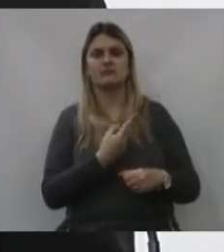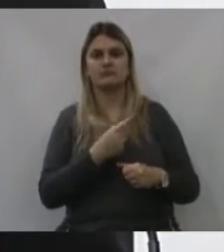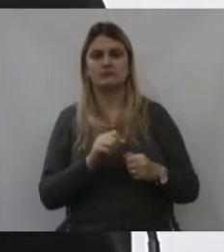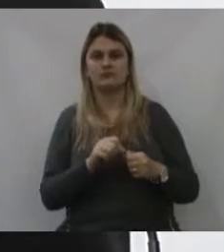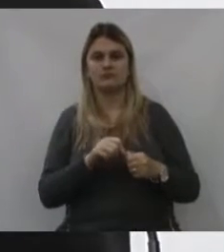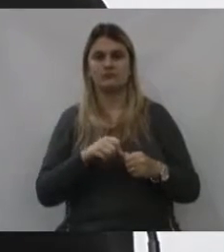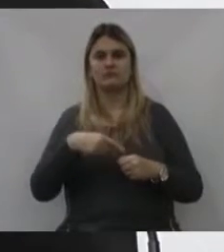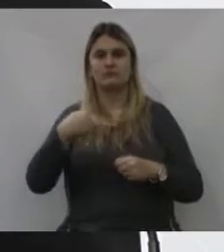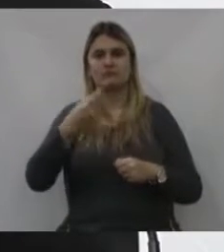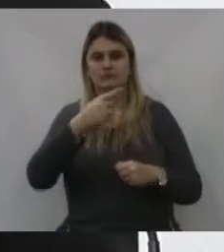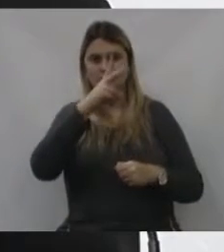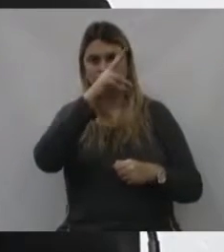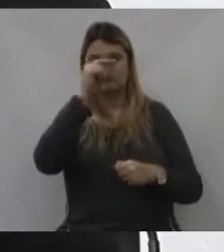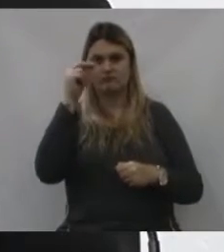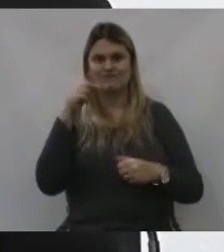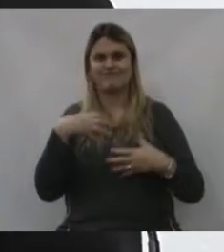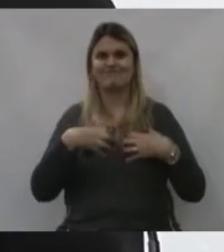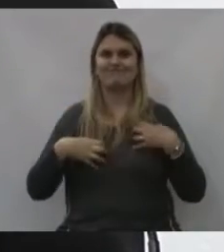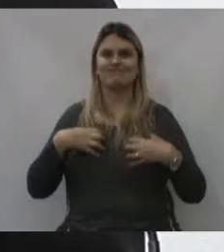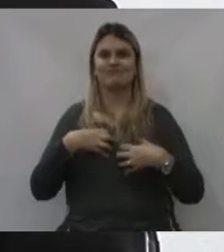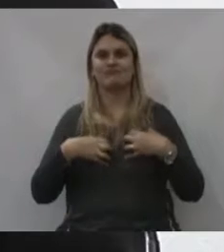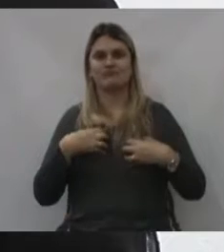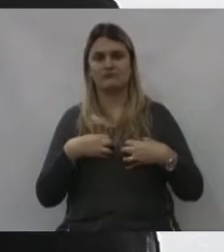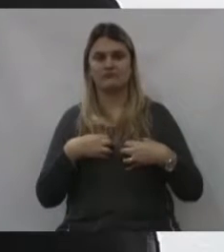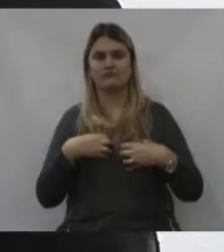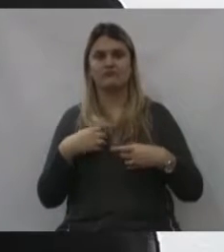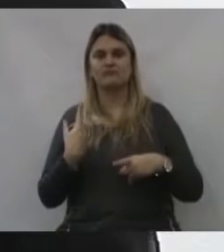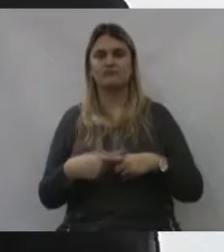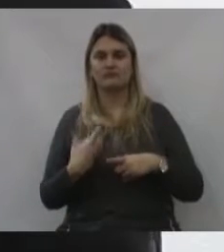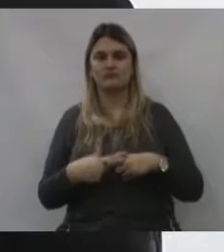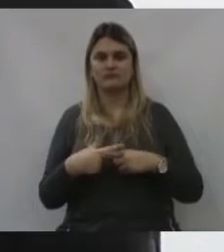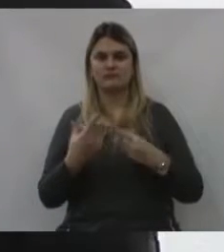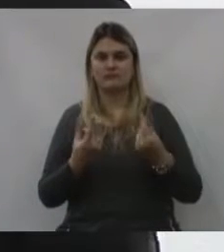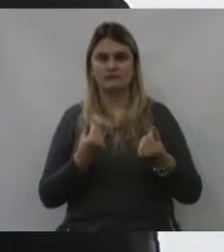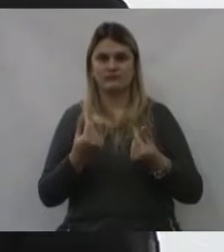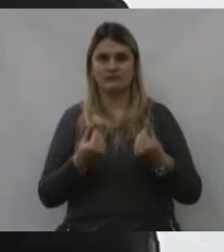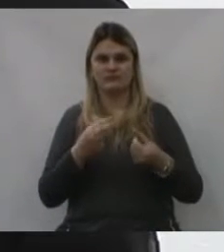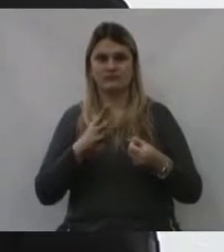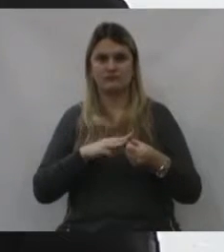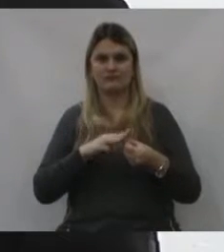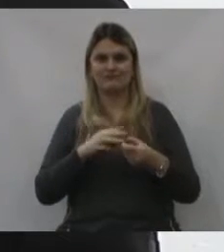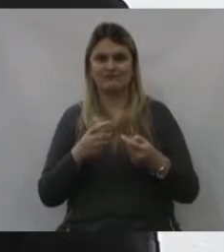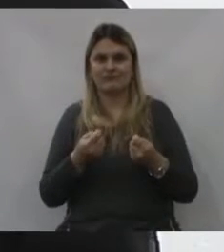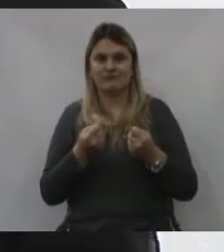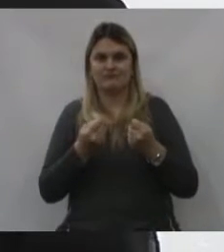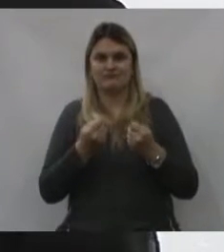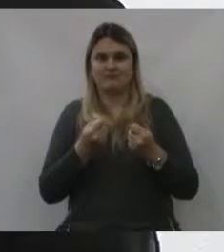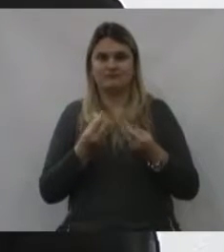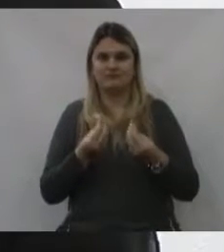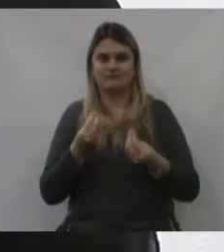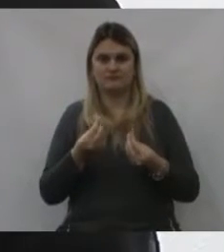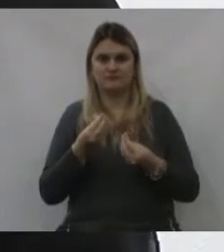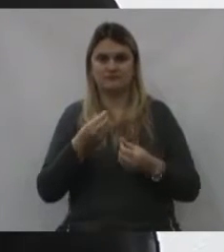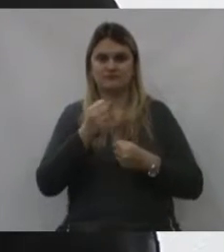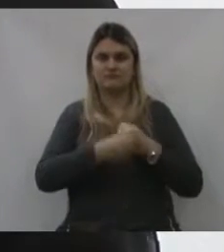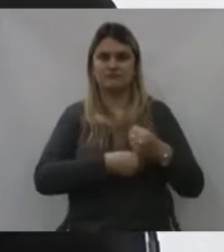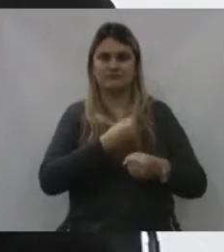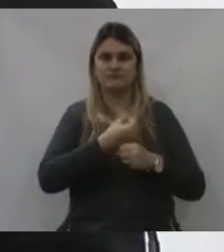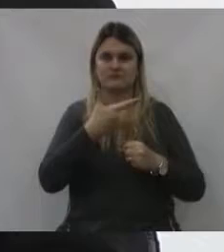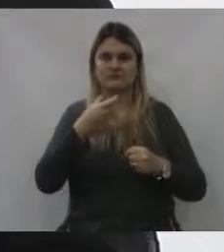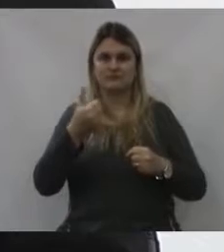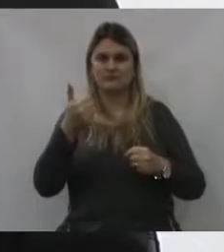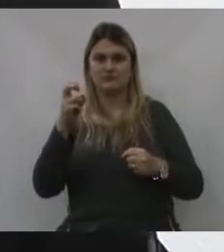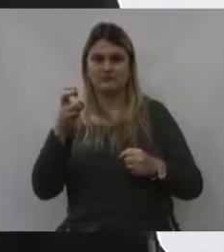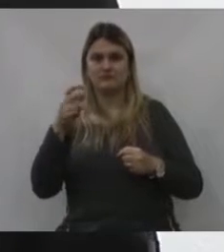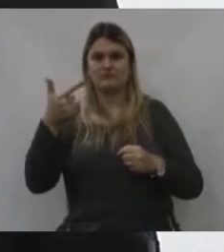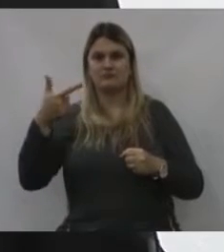dizer que fomos nós e colocar o próximo prefeito numa saia justa, porque as condições financeiras dos municípios estão muito ruins a nível de Brasil.